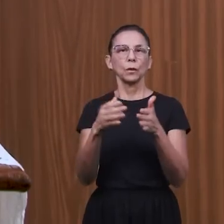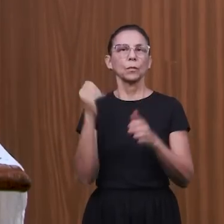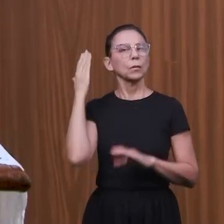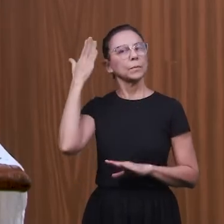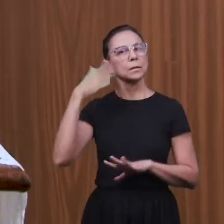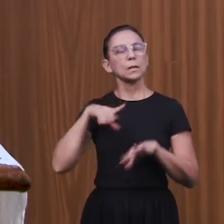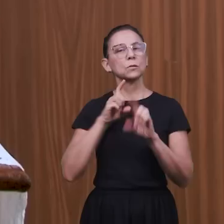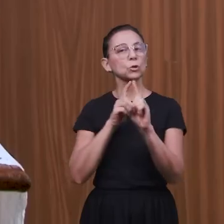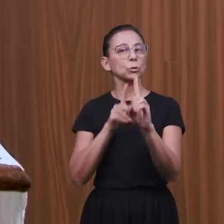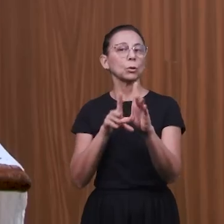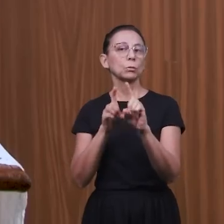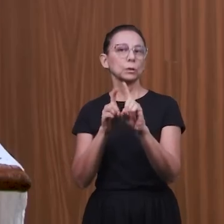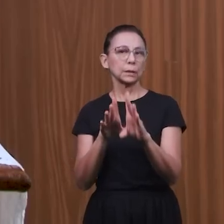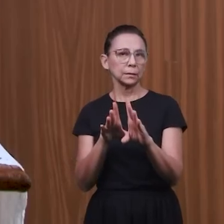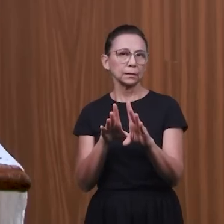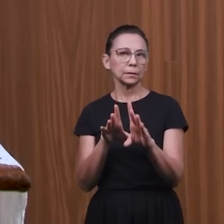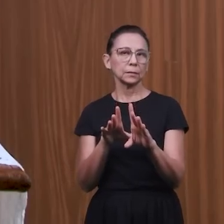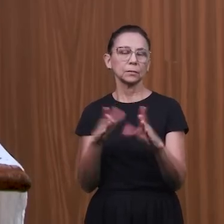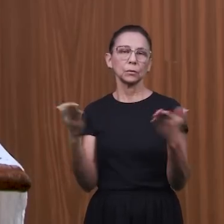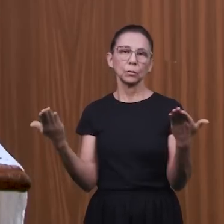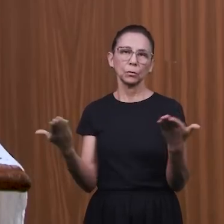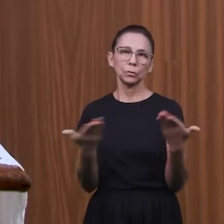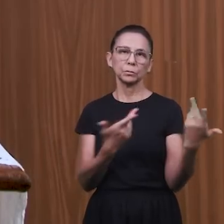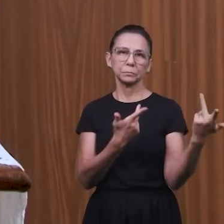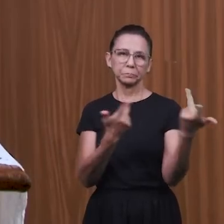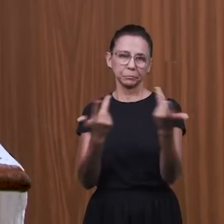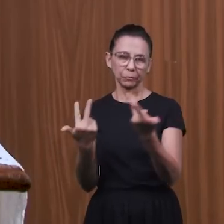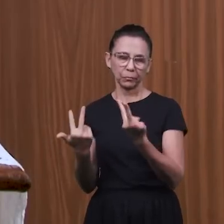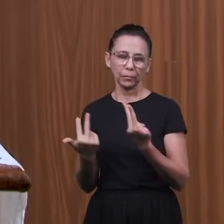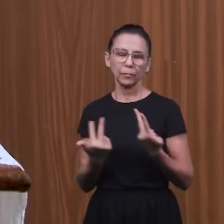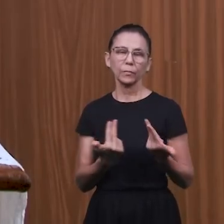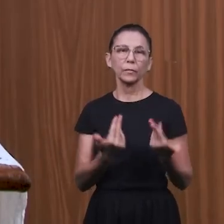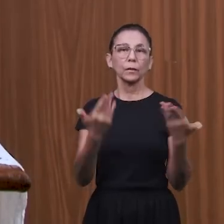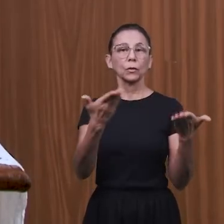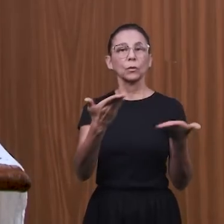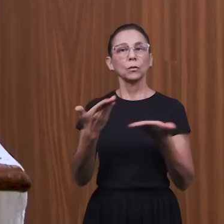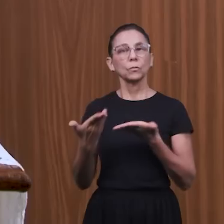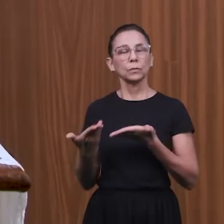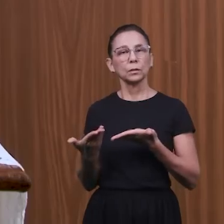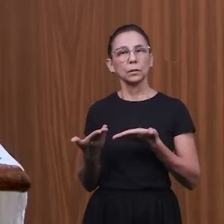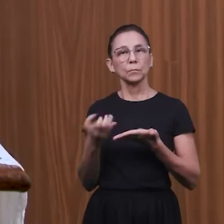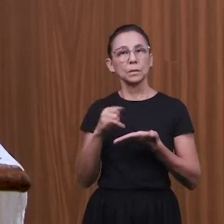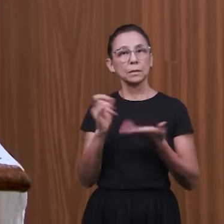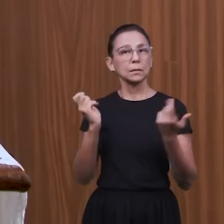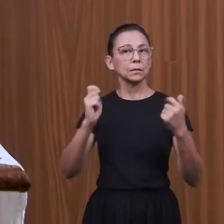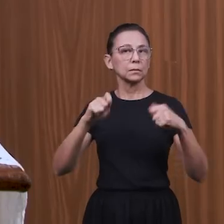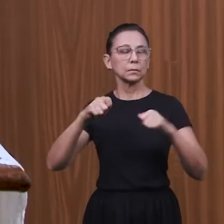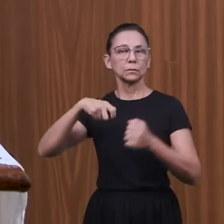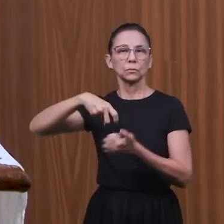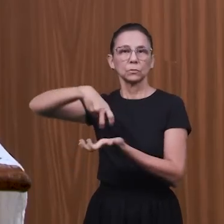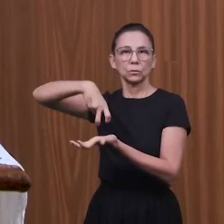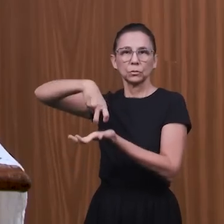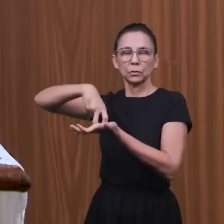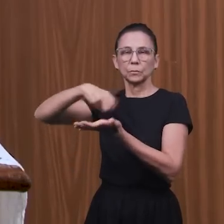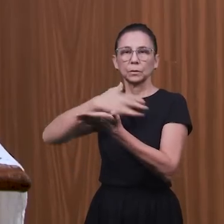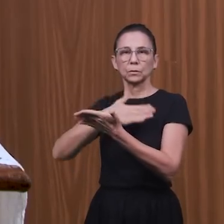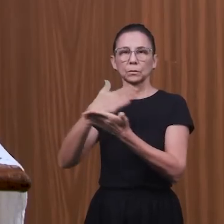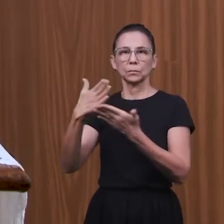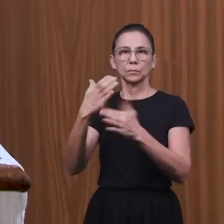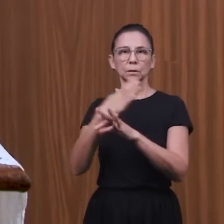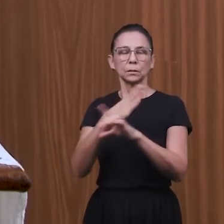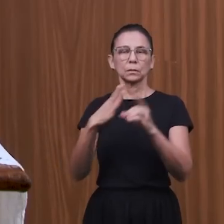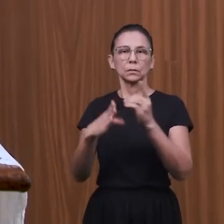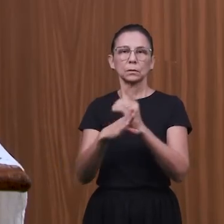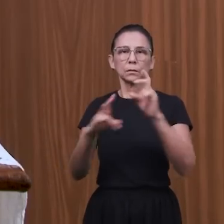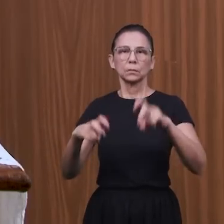mais doutrinário e assim será nesta noite. Convidamos aqueles que puderem, então, a estarem de joelhos para iniciarmos